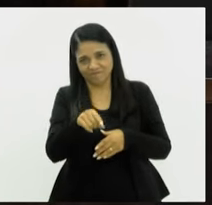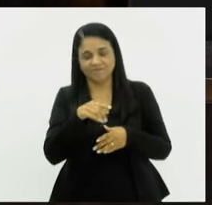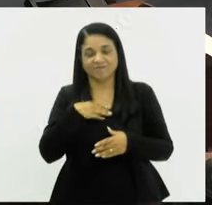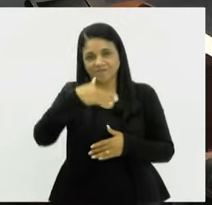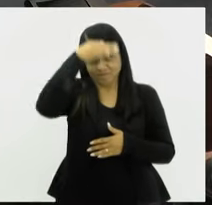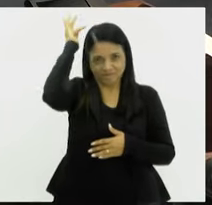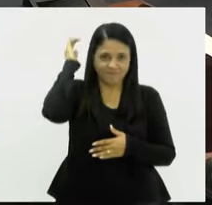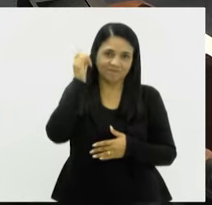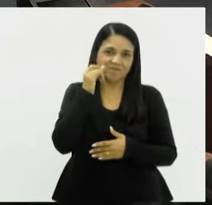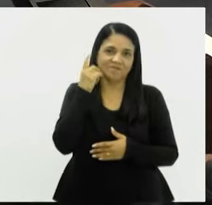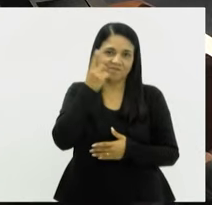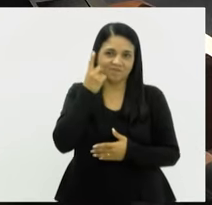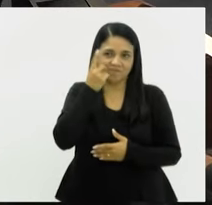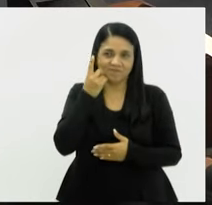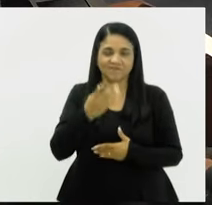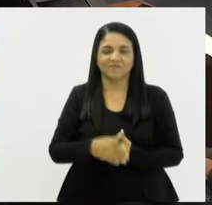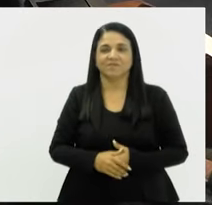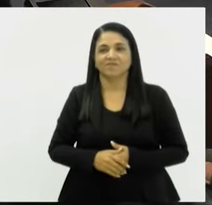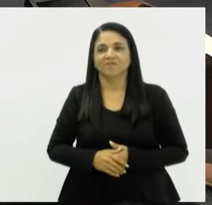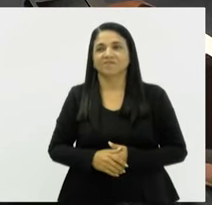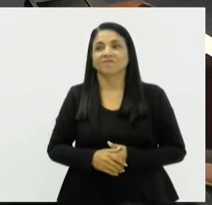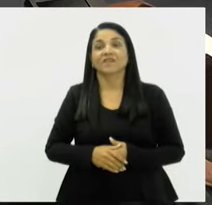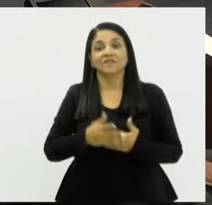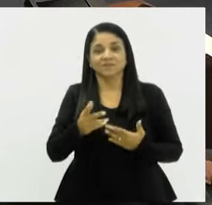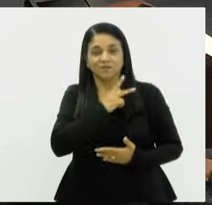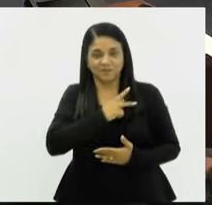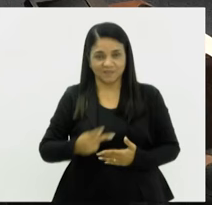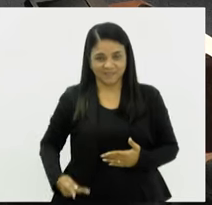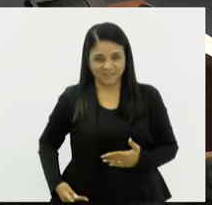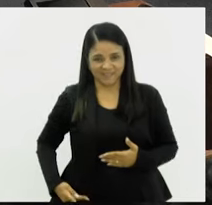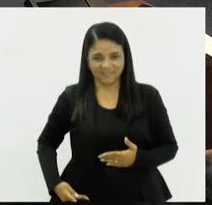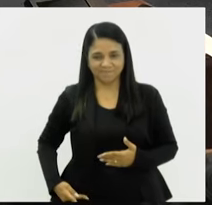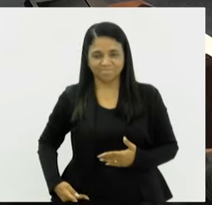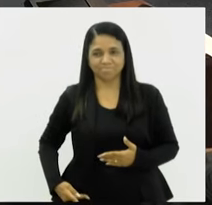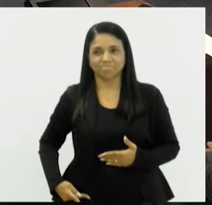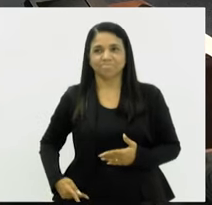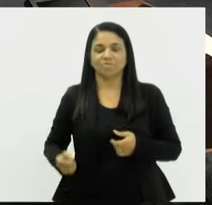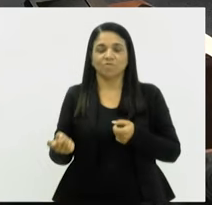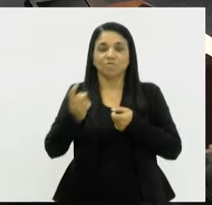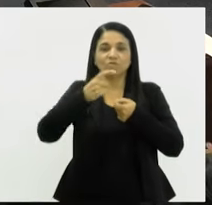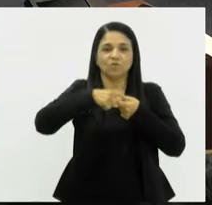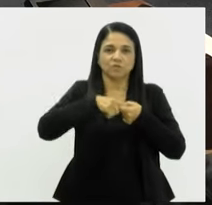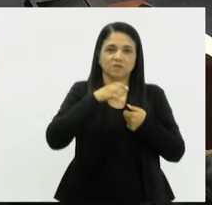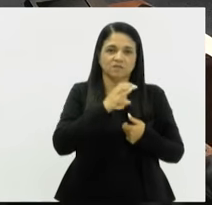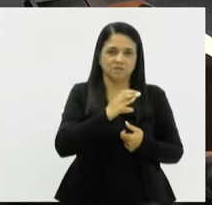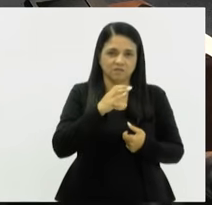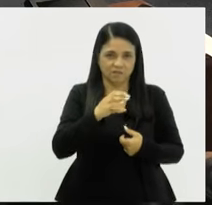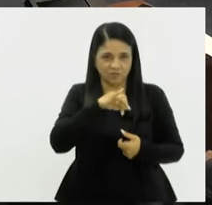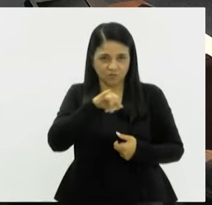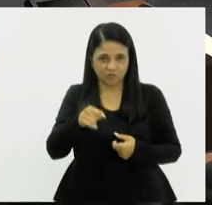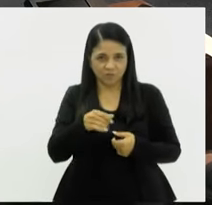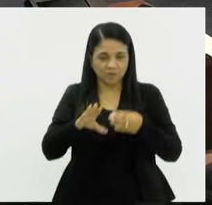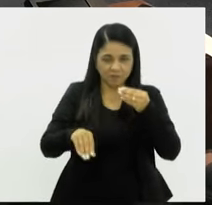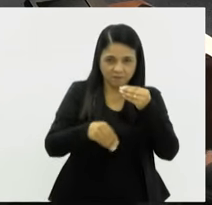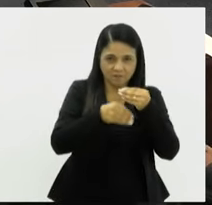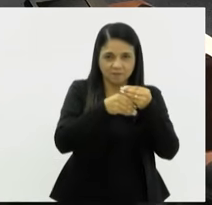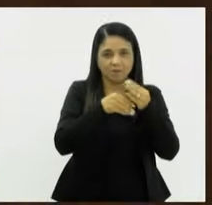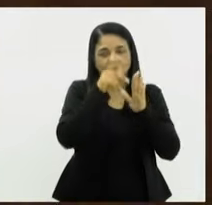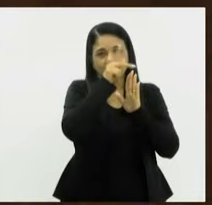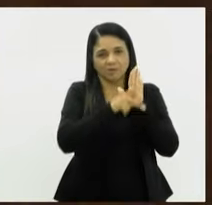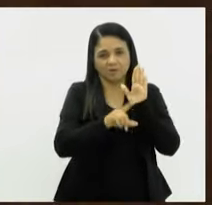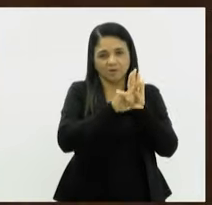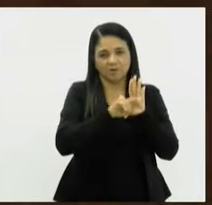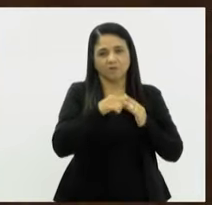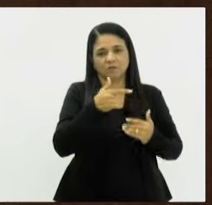Pacheco. Presidente, vamos remeter a CCJ para avaliar uma possível anexação ao projeto de lei